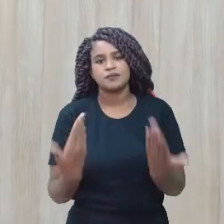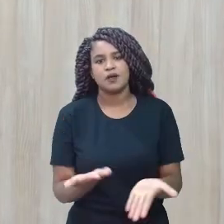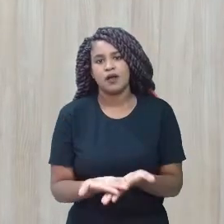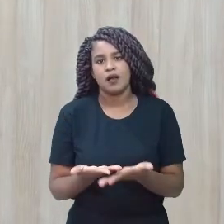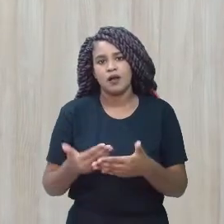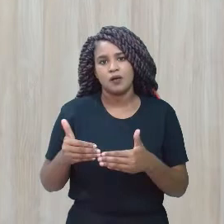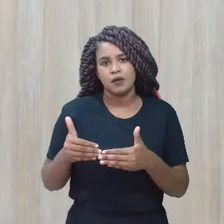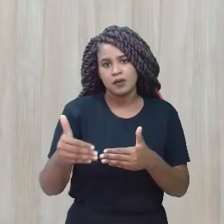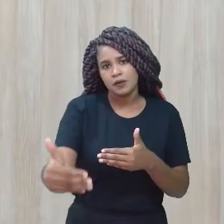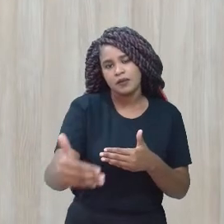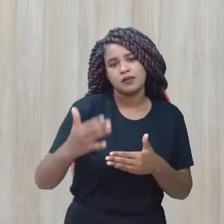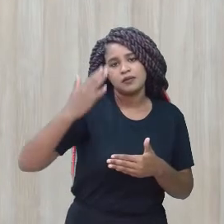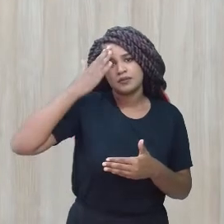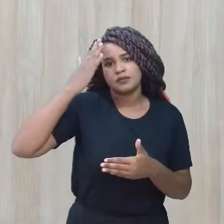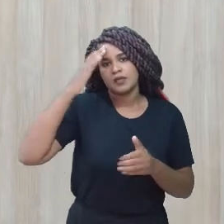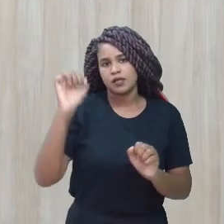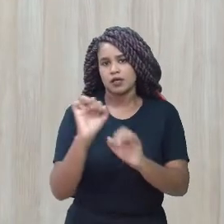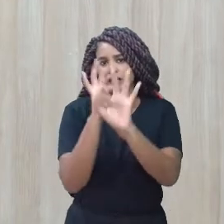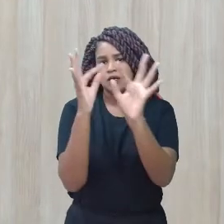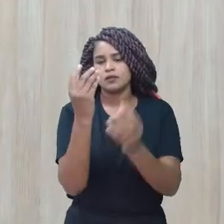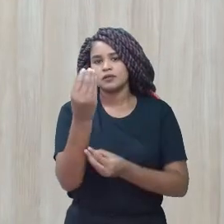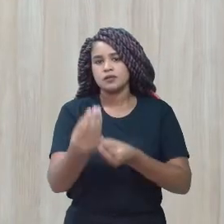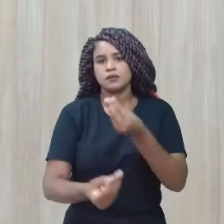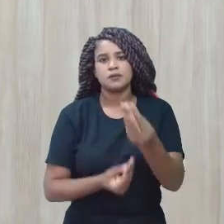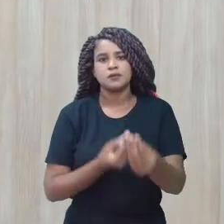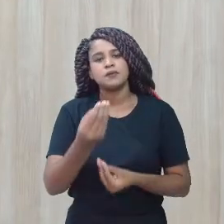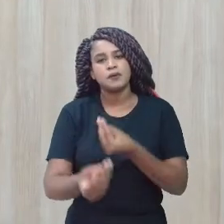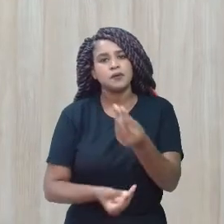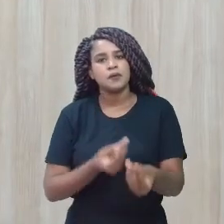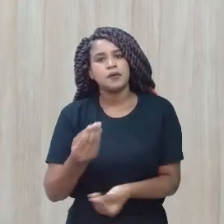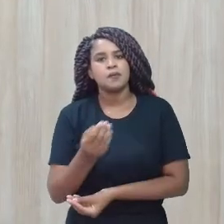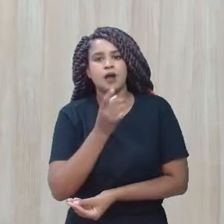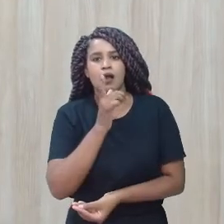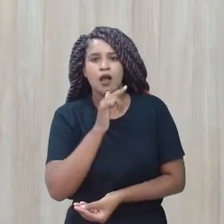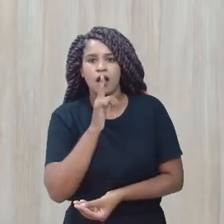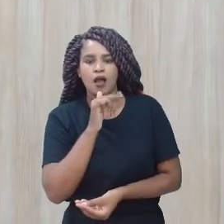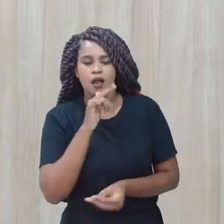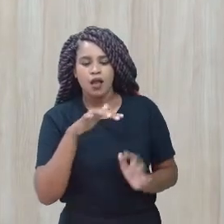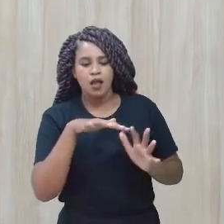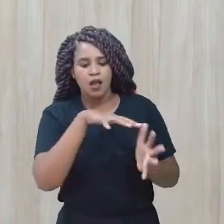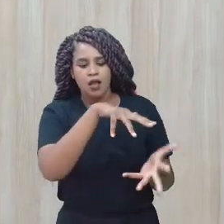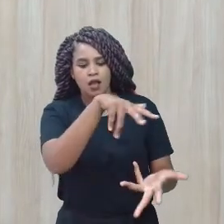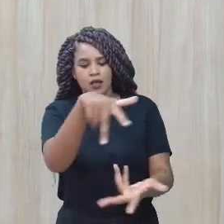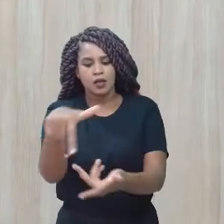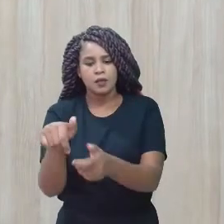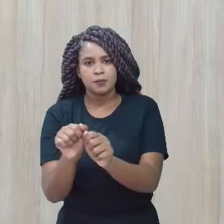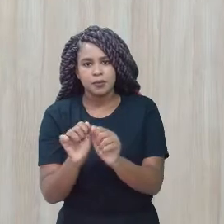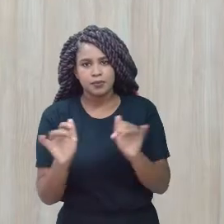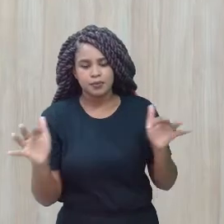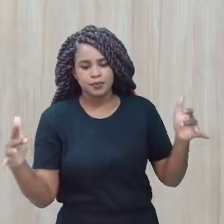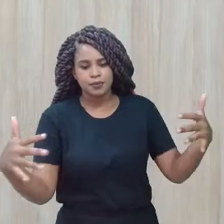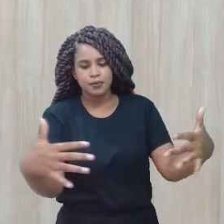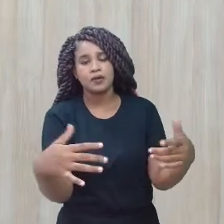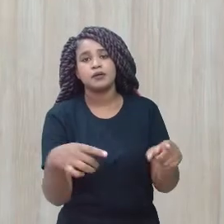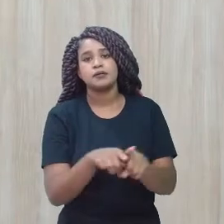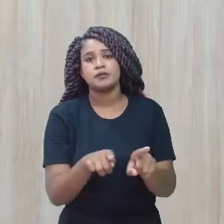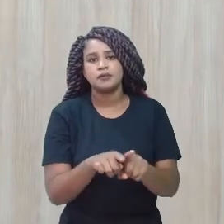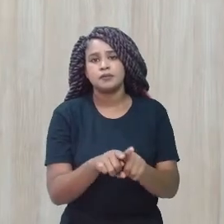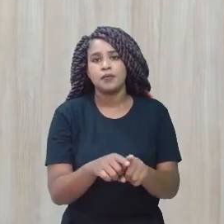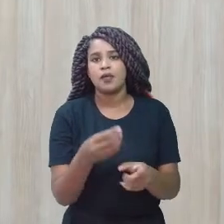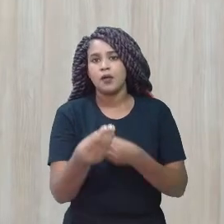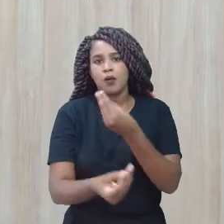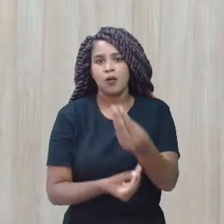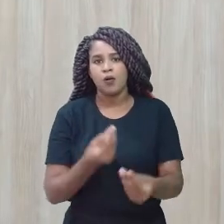hoje a gente vai entender um pouquinho melhor como é dada essa distribuição e o quanto tem de água disponível para a